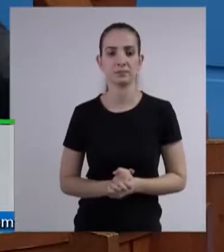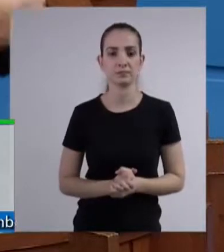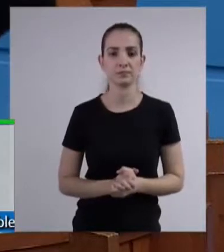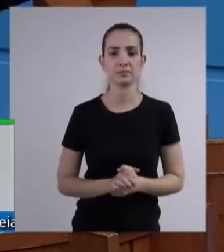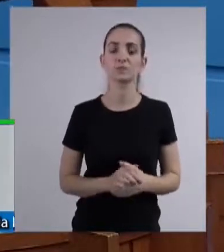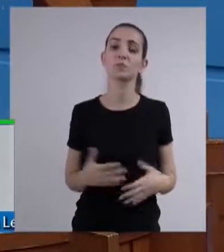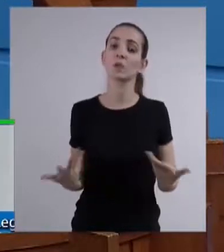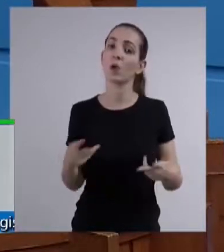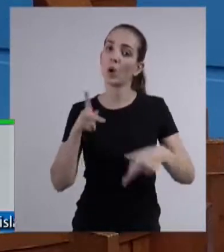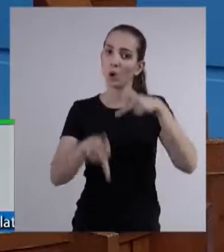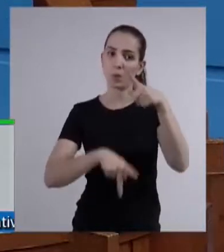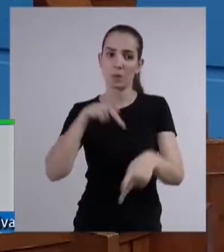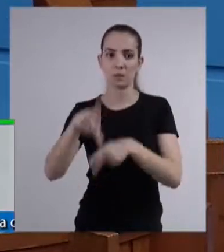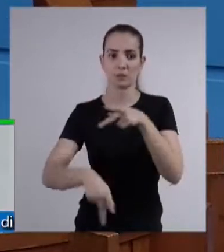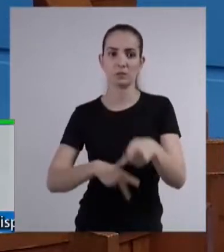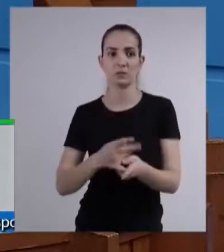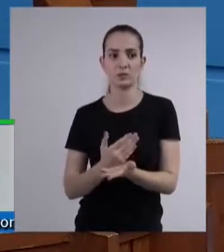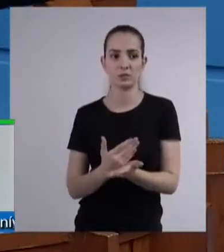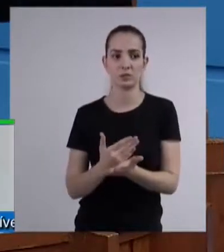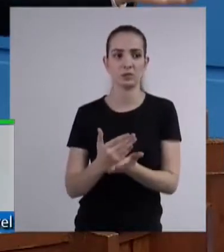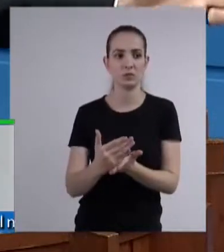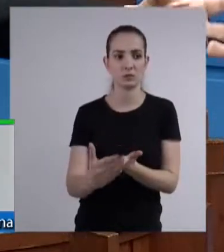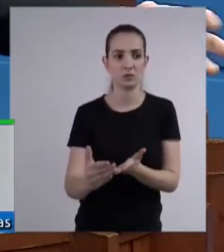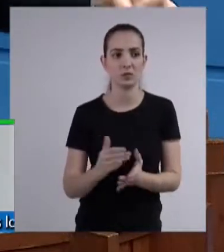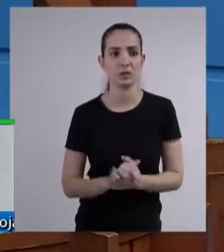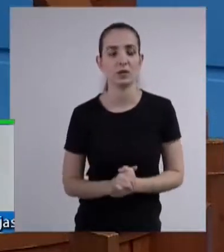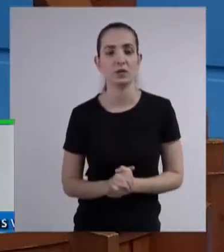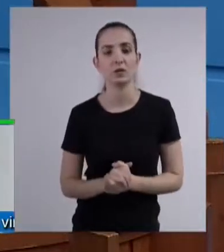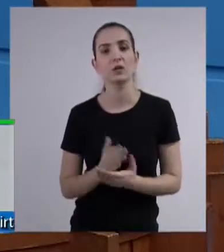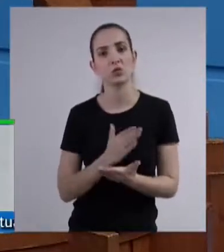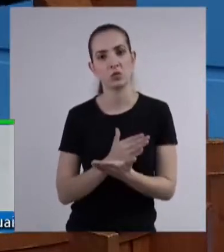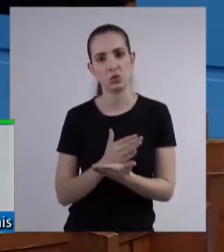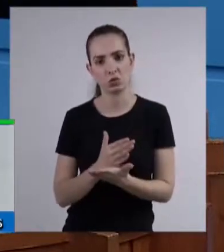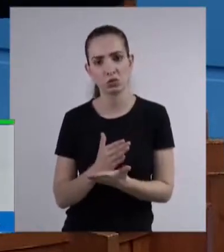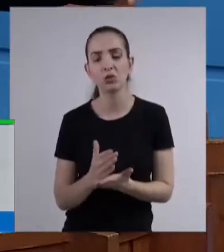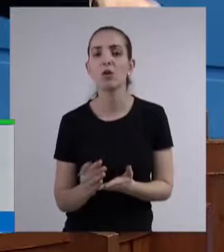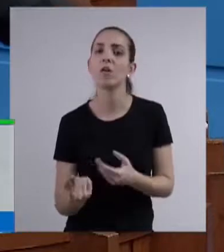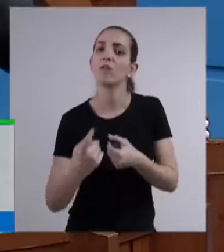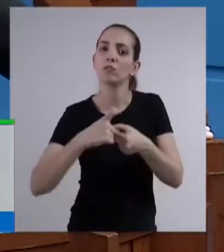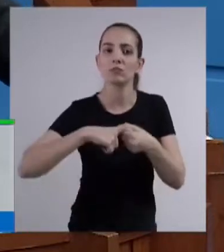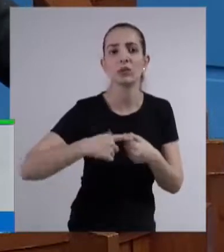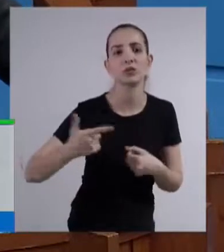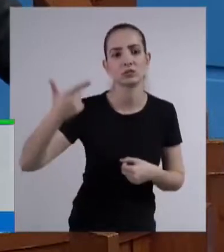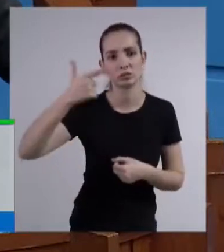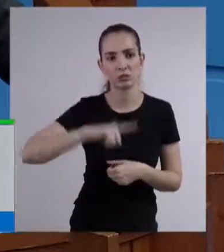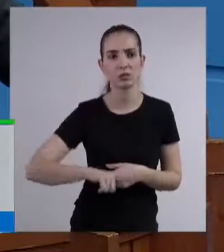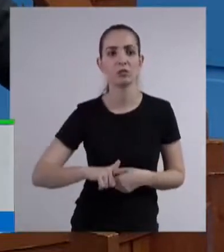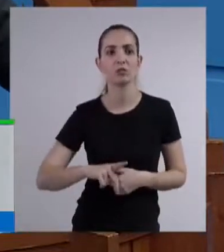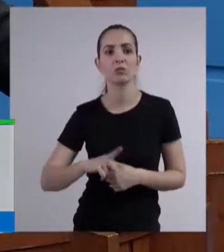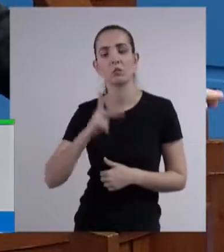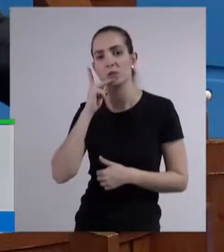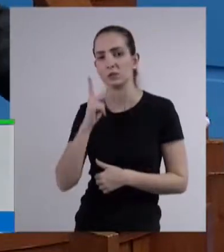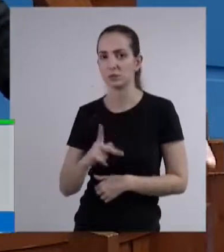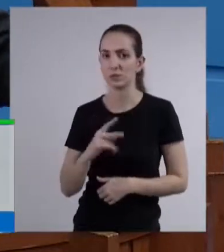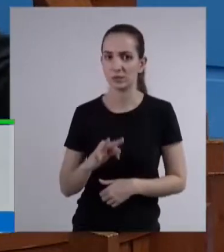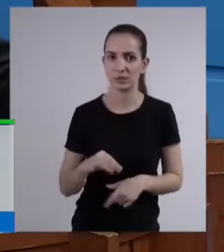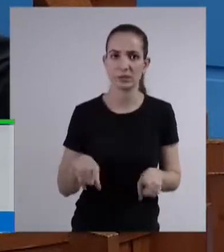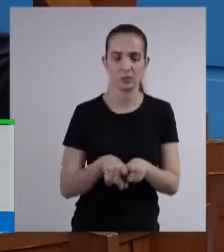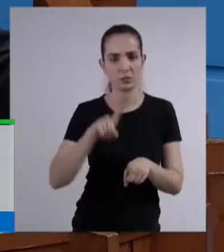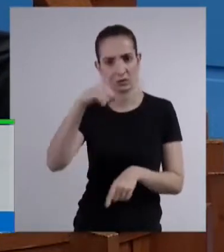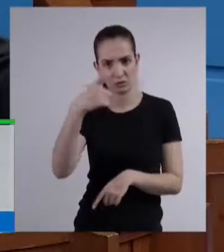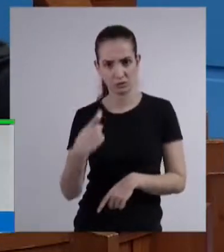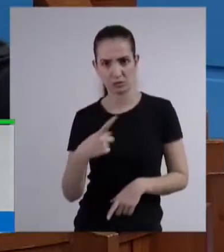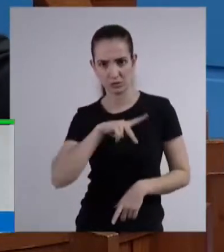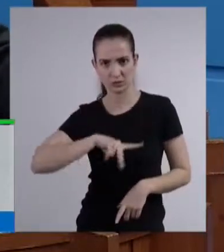a população começou a aderir novamente ao PT e ao ex-presidente Lula. Aí veio o